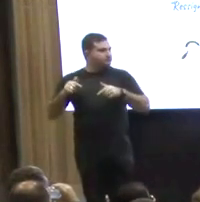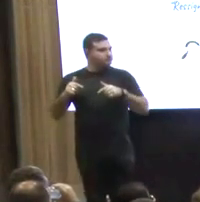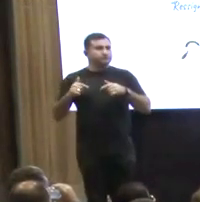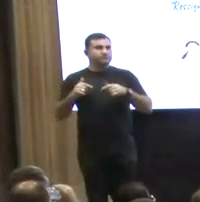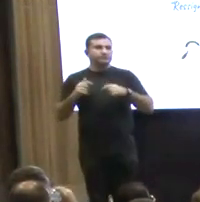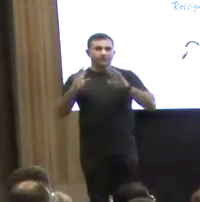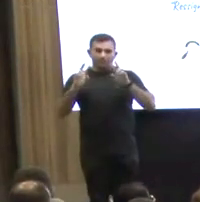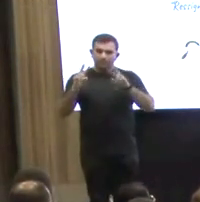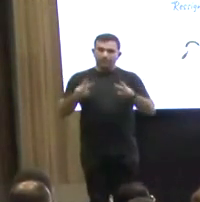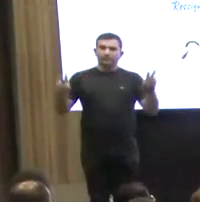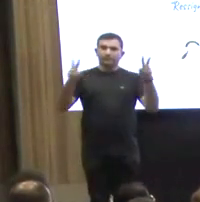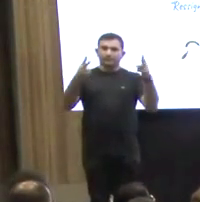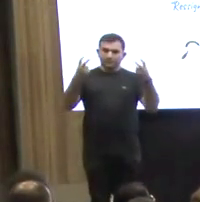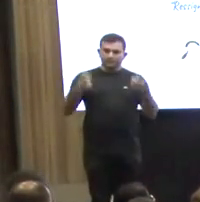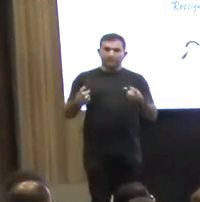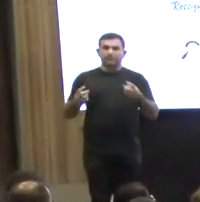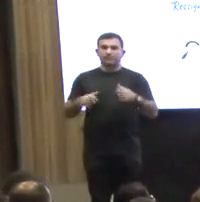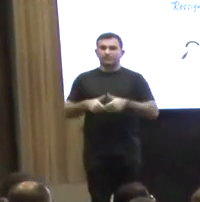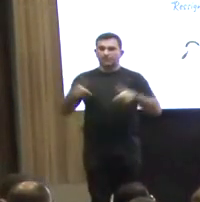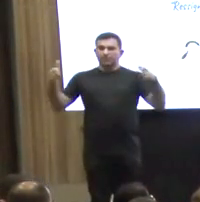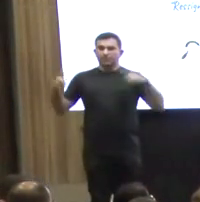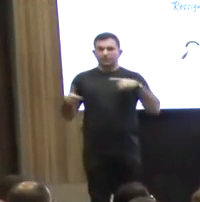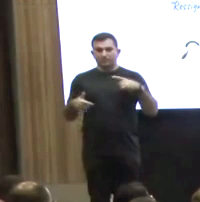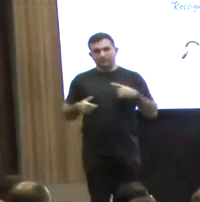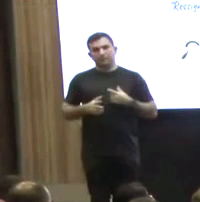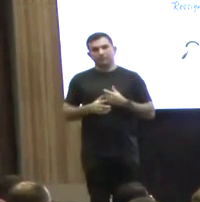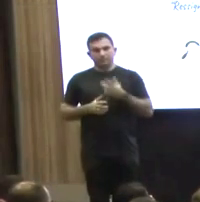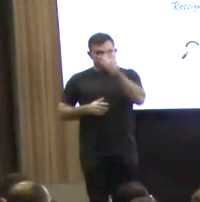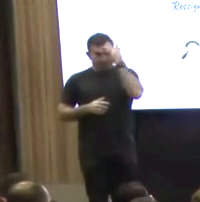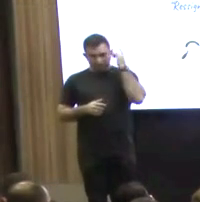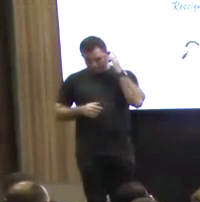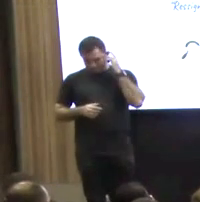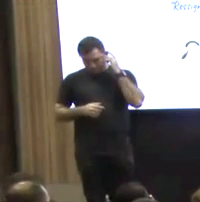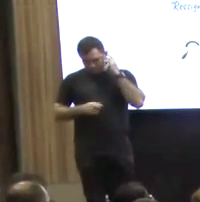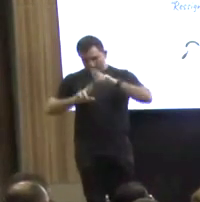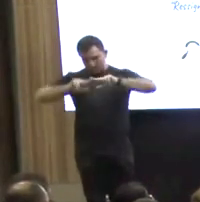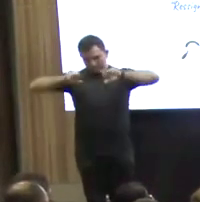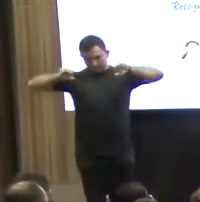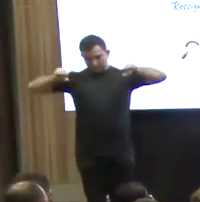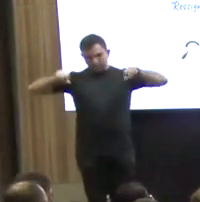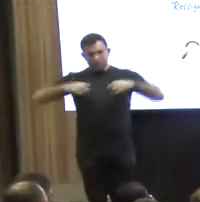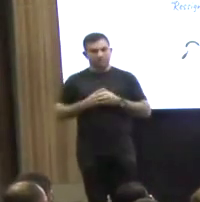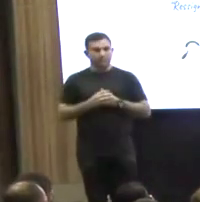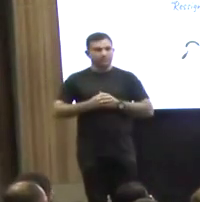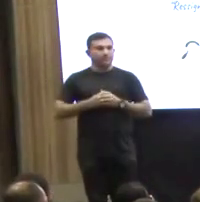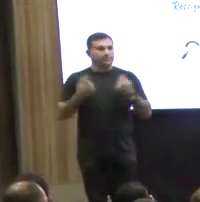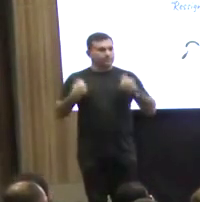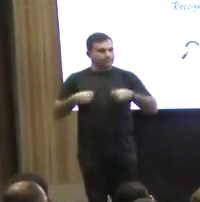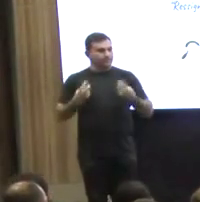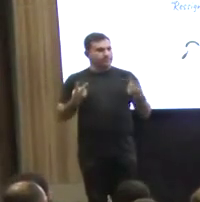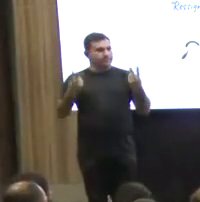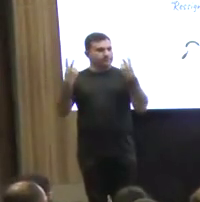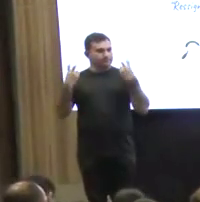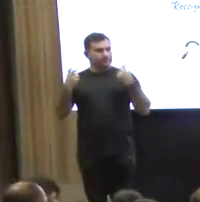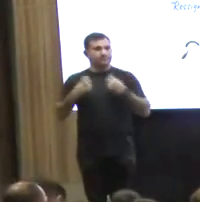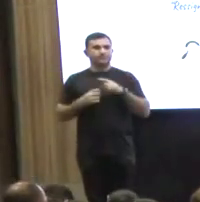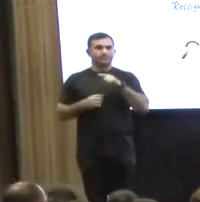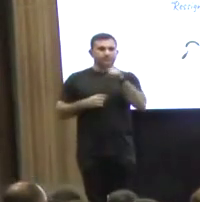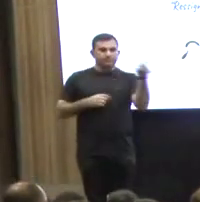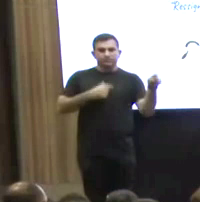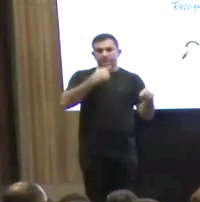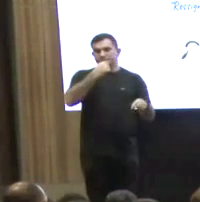você paga também. E não é bom para você, não é bom para o teu filho. Percebem o que eu quero insistir? É da gente ter um